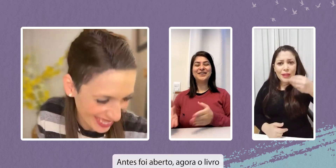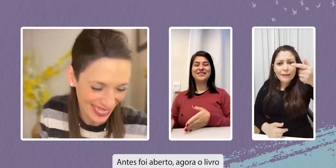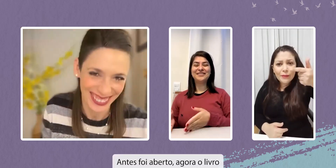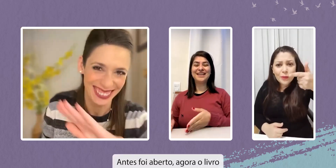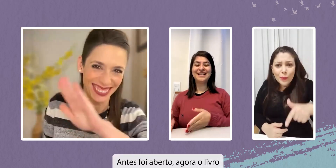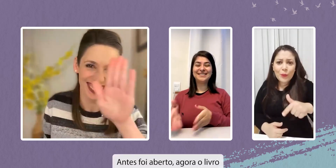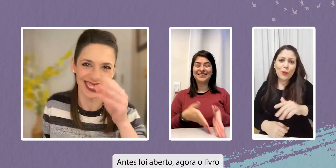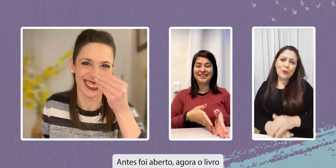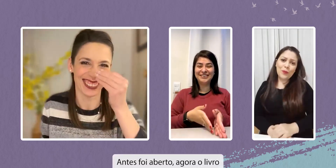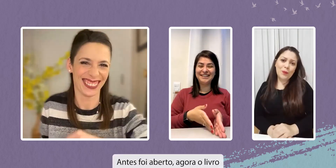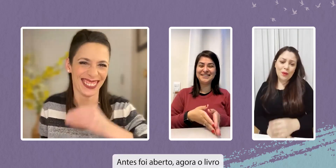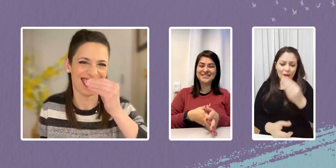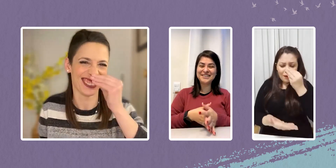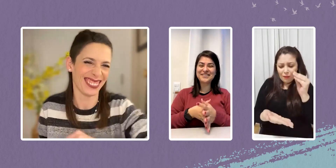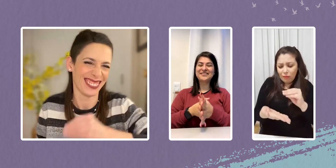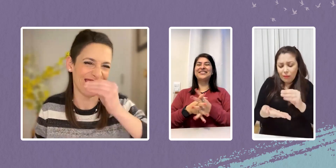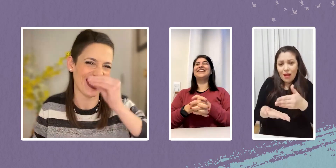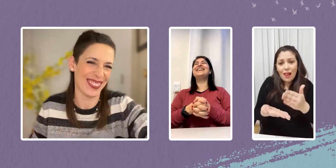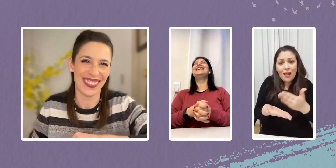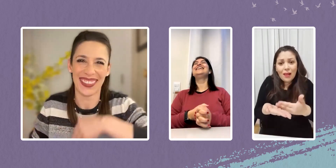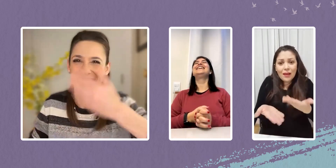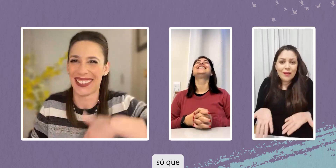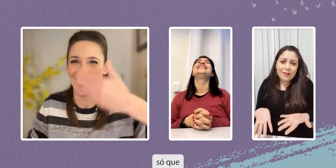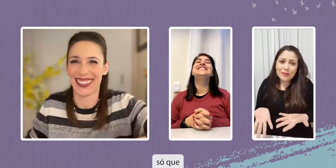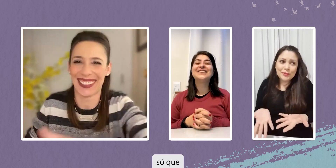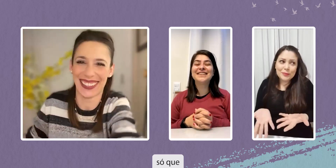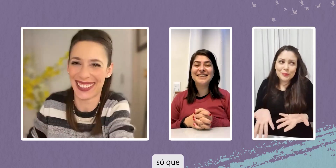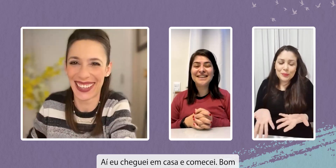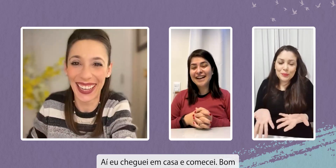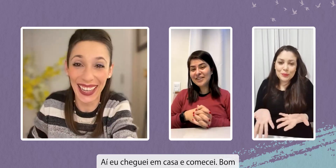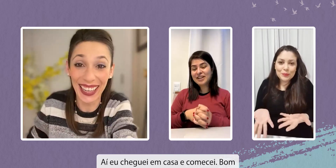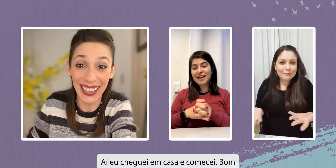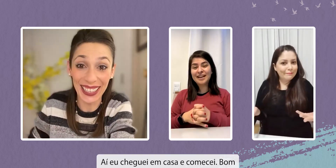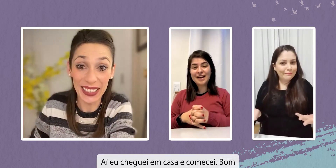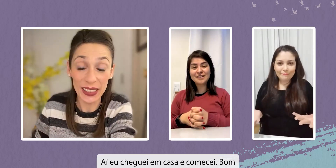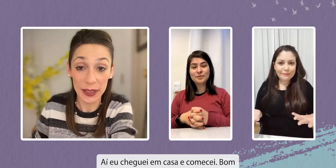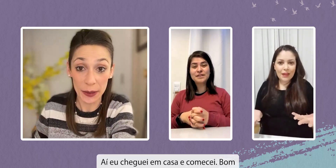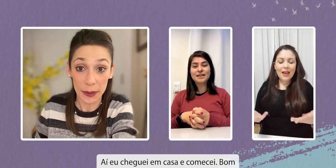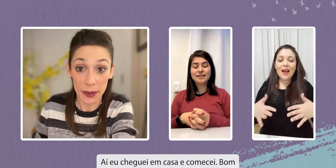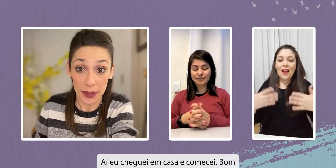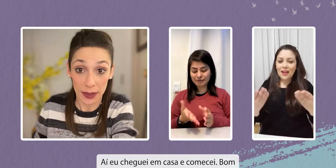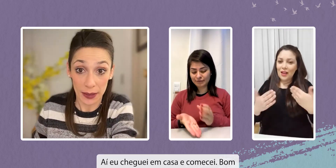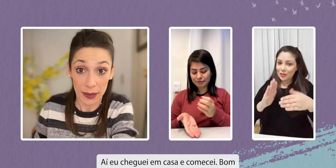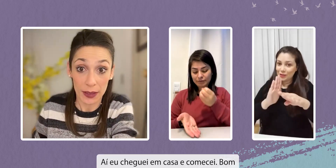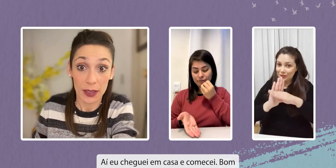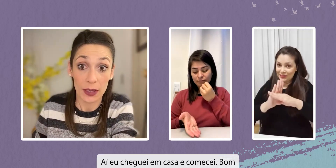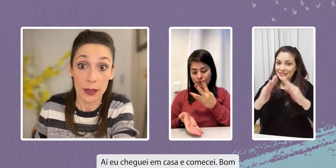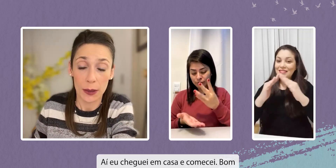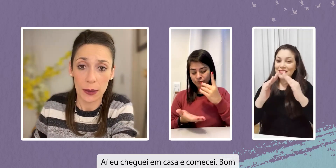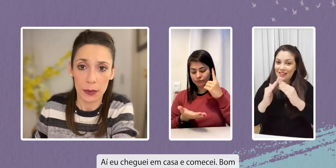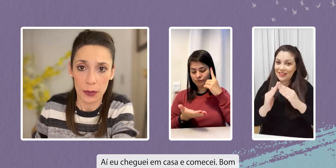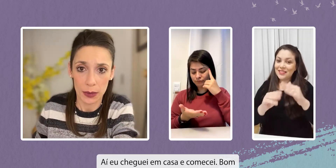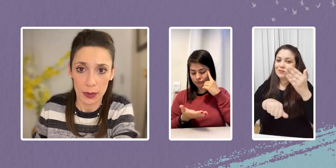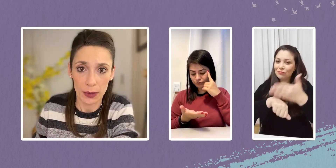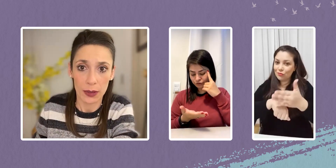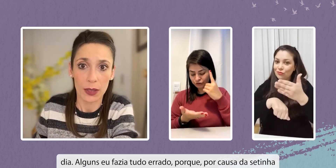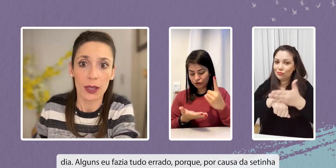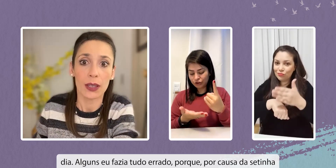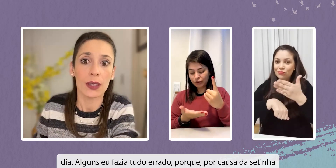Antes foi o alfabeto, agora o livro. Só que aí eu cheguei em casa e comecei.